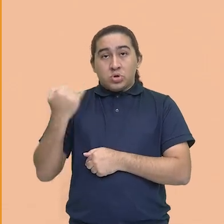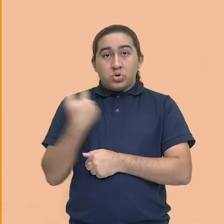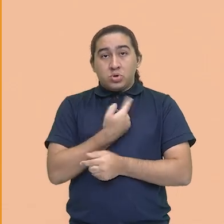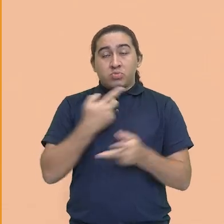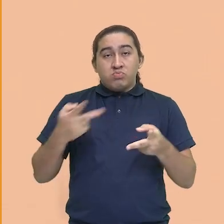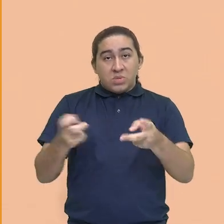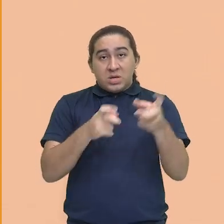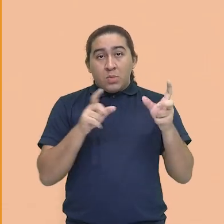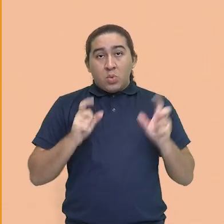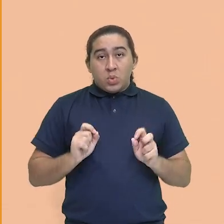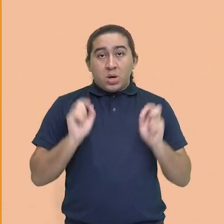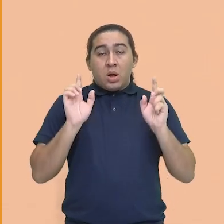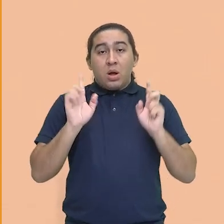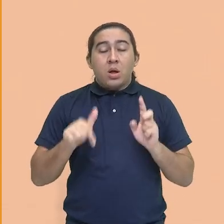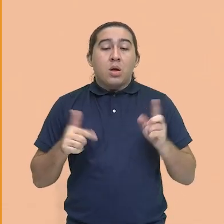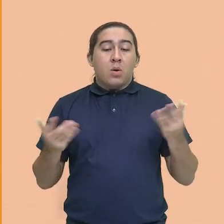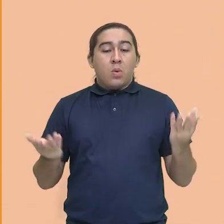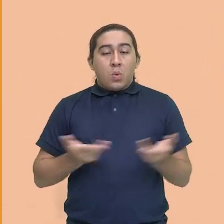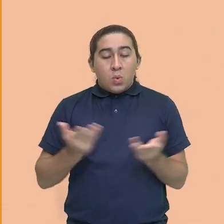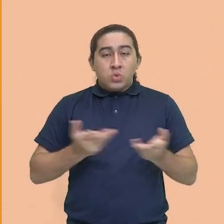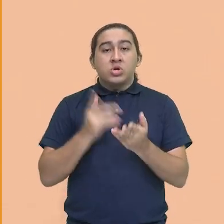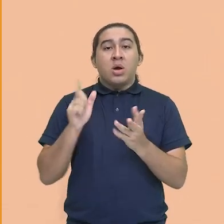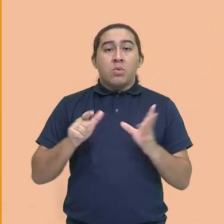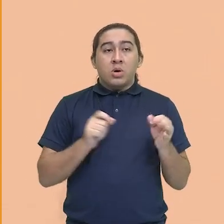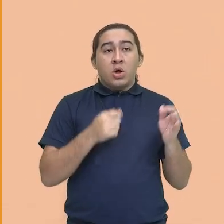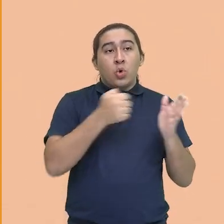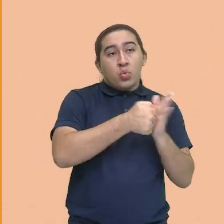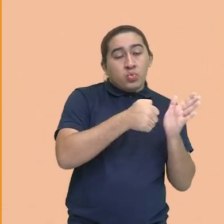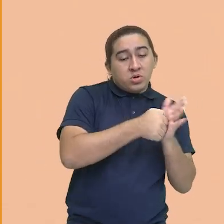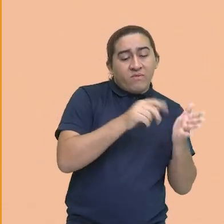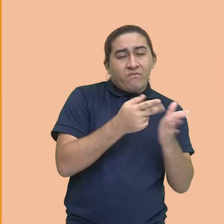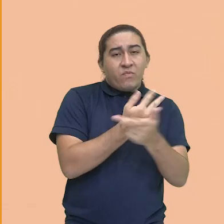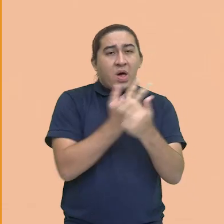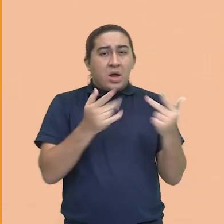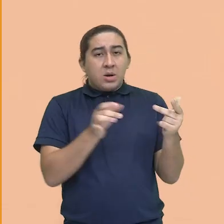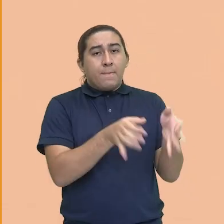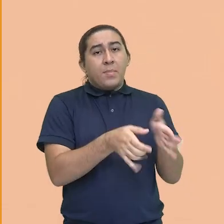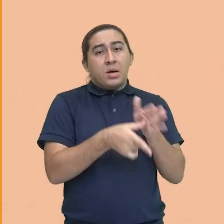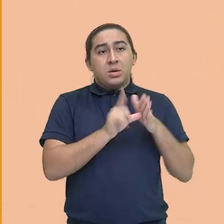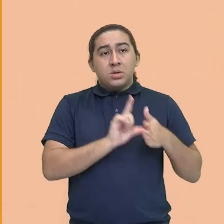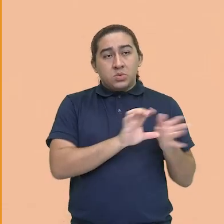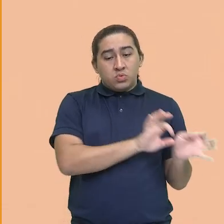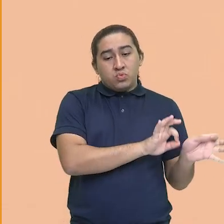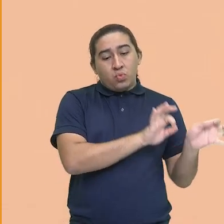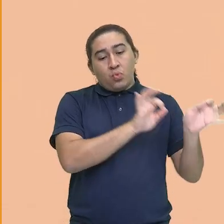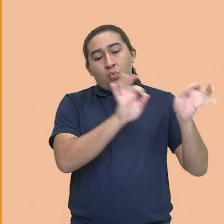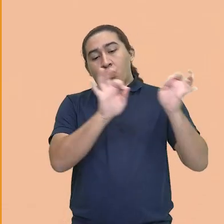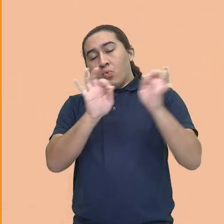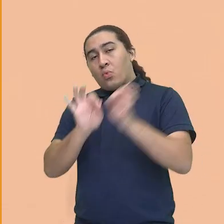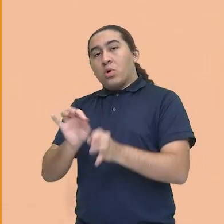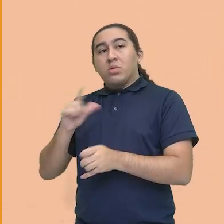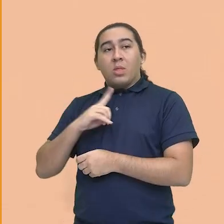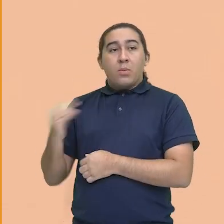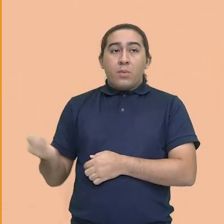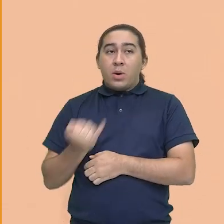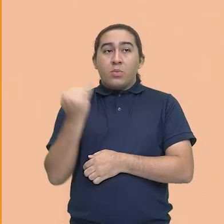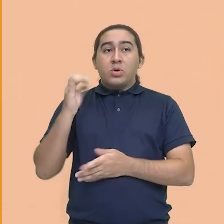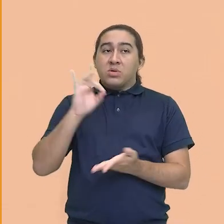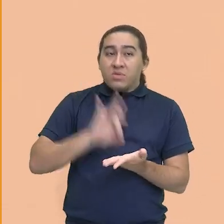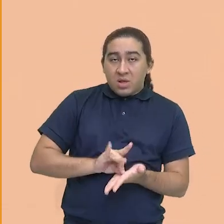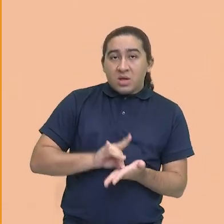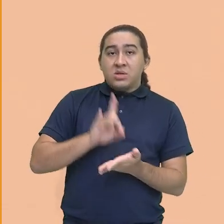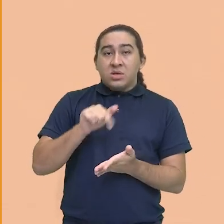que o que é hoje, né, é resultado de muita luta, né, e os movimentos sociais têm uma importância muito grande nesse sentido, né,